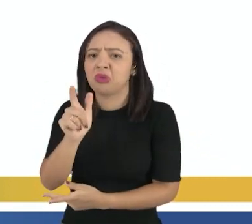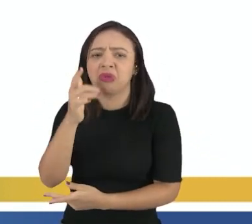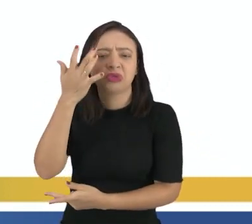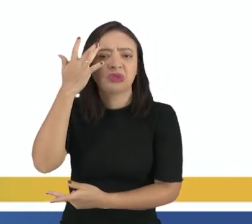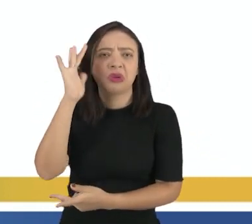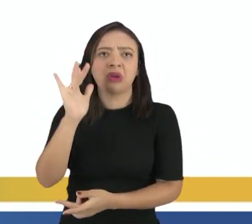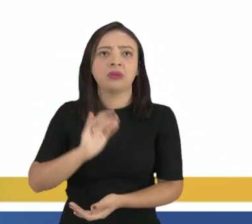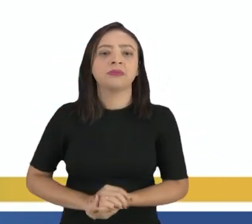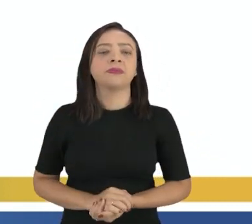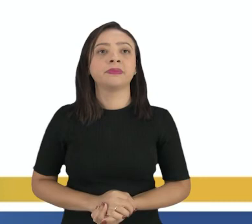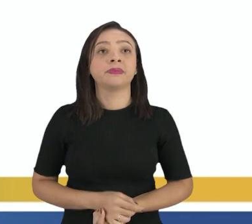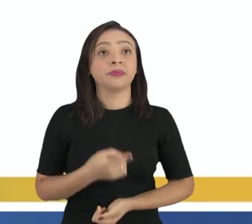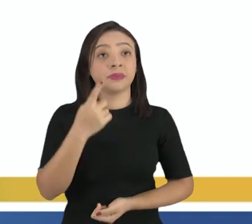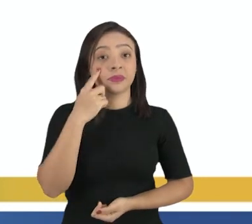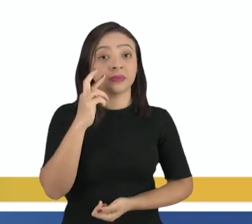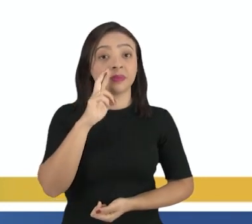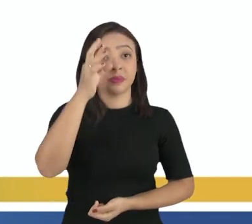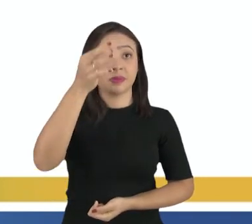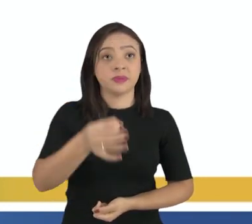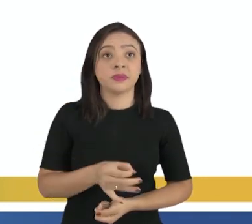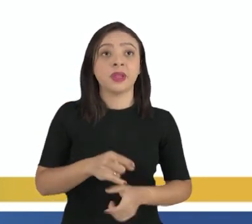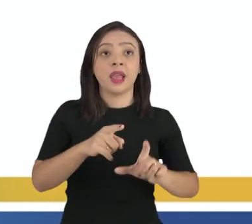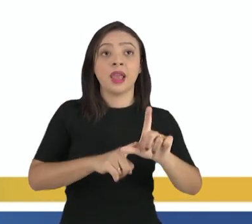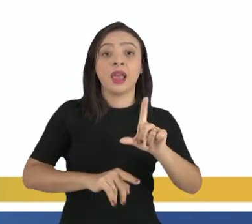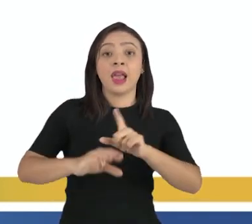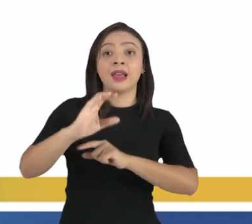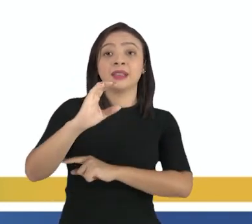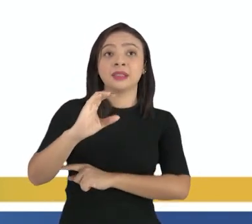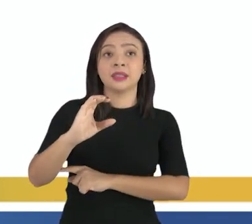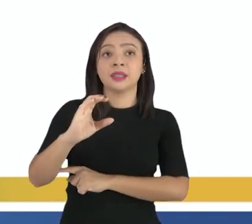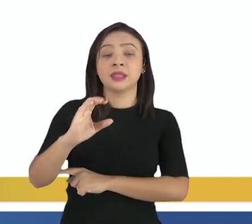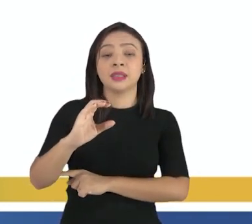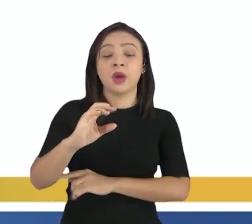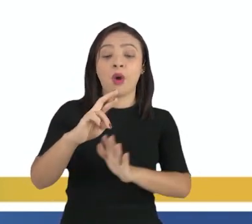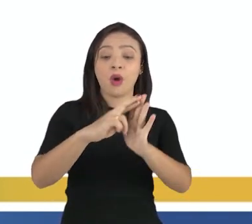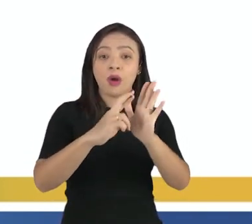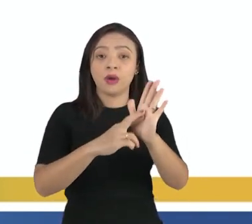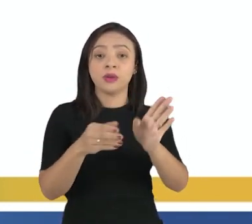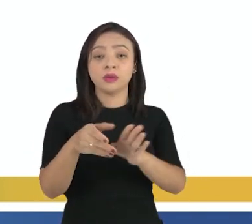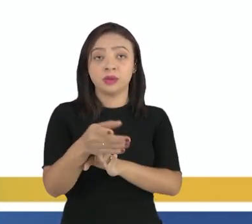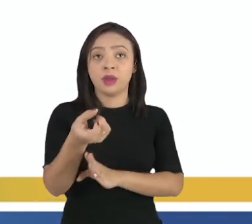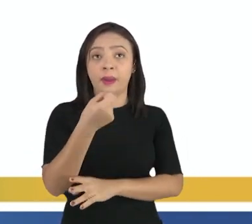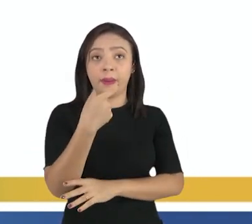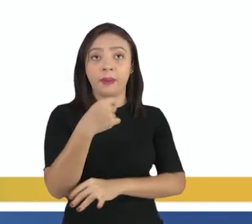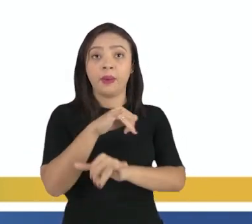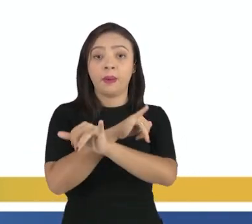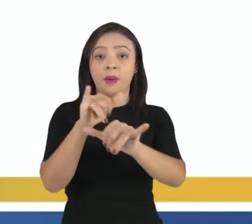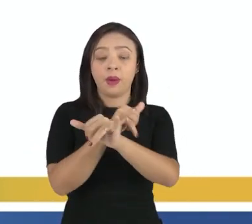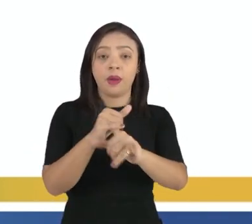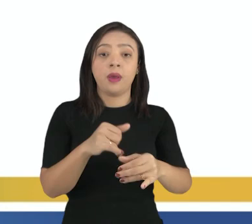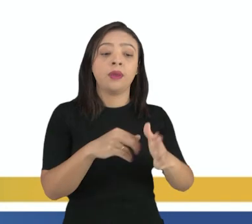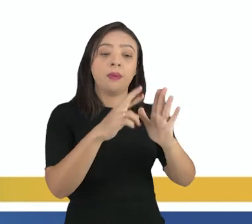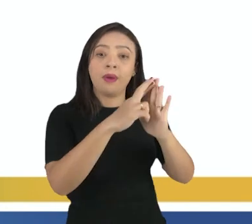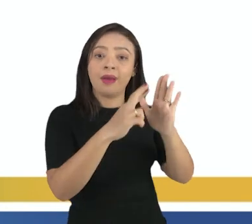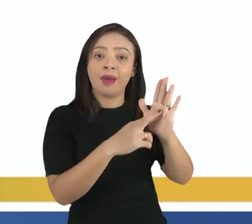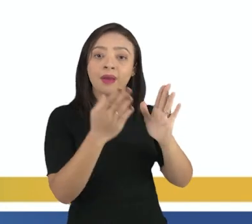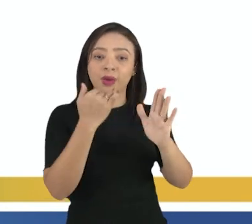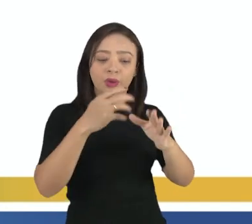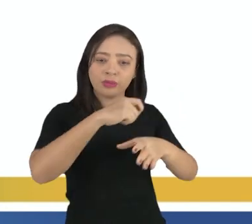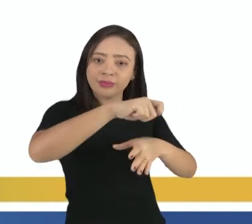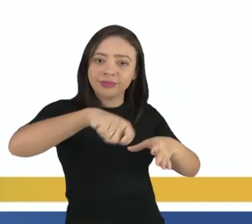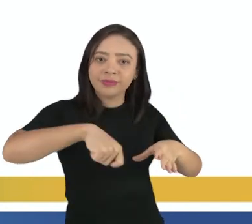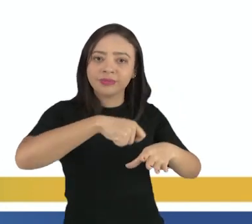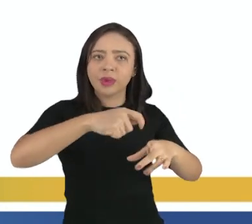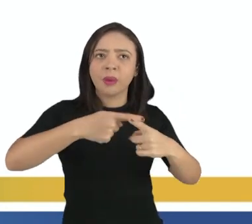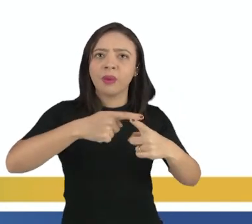Olha lá vamos ver a alternativa correta é a letra C bula de remédio propaganda e receita culinária Por